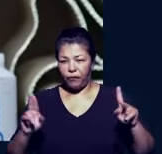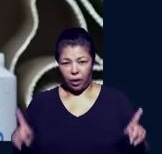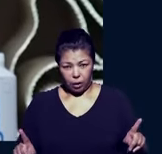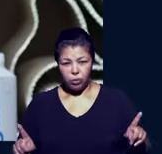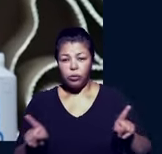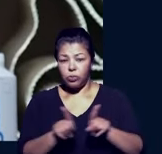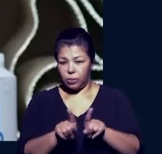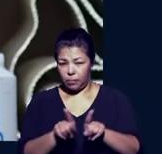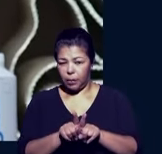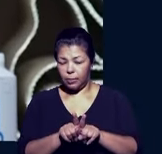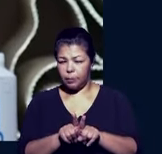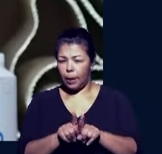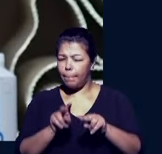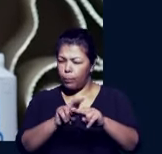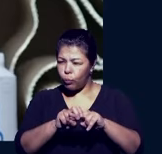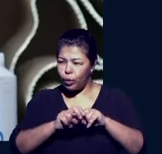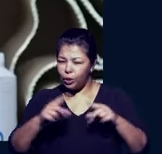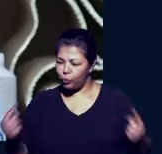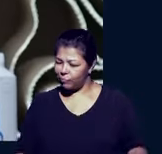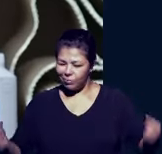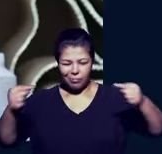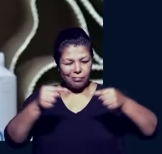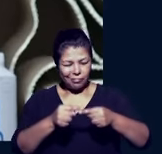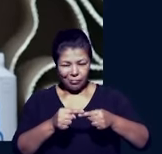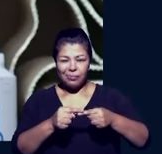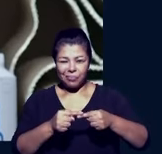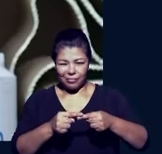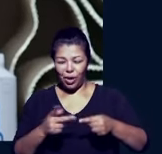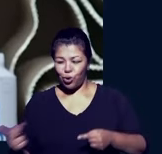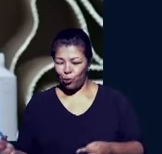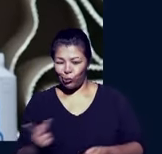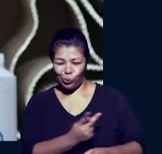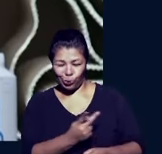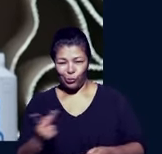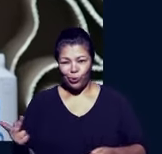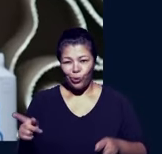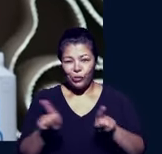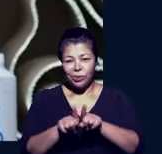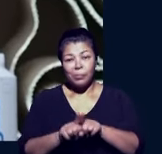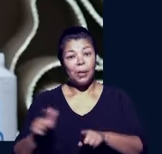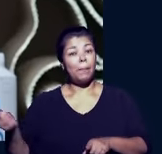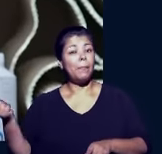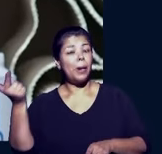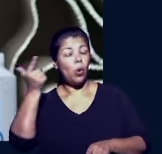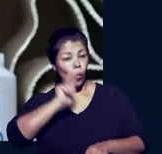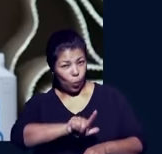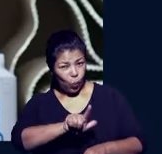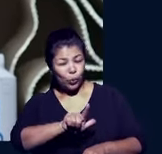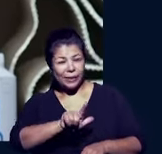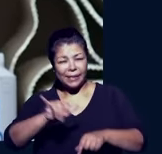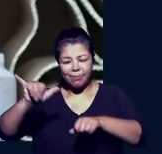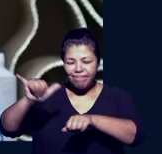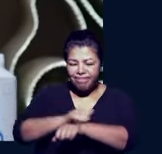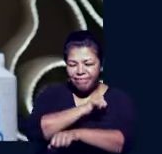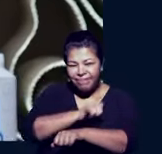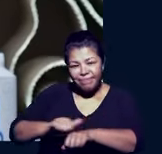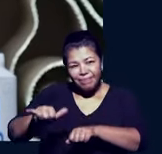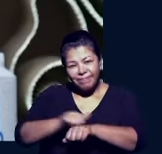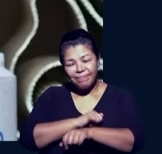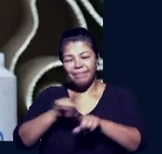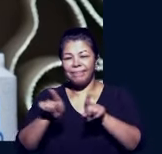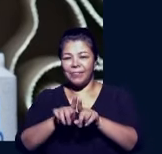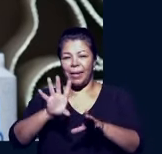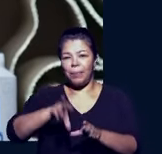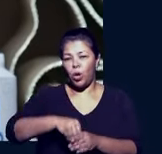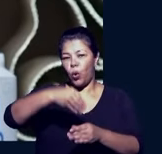conseguir divergir aquilo que é possível para extrair como conteúdo